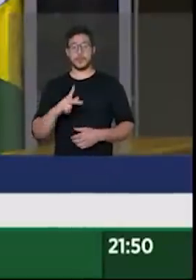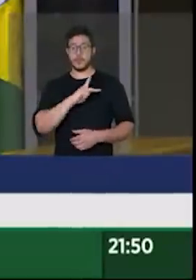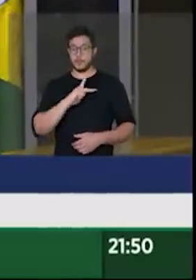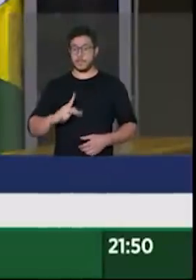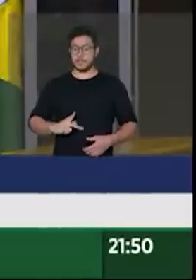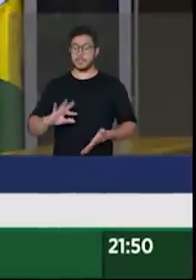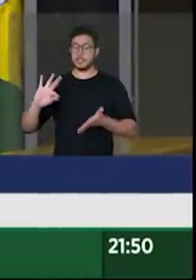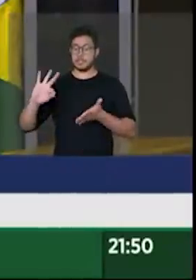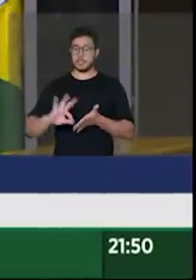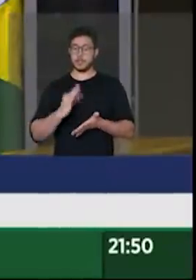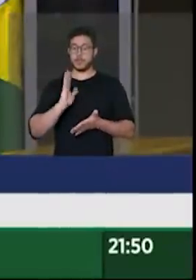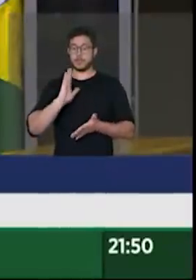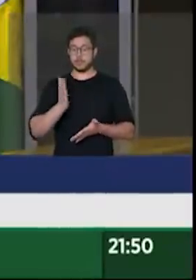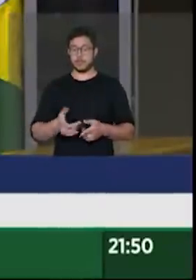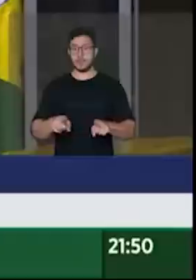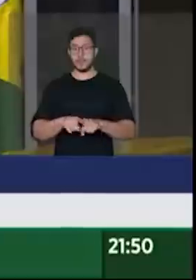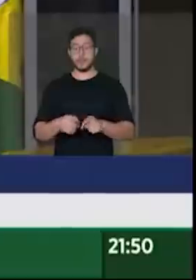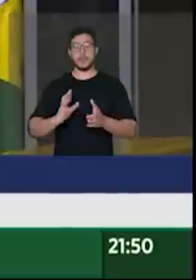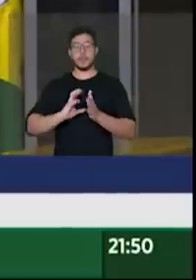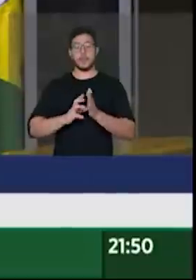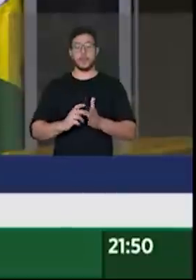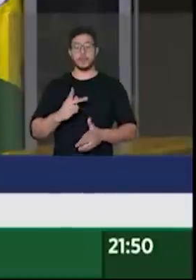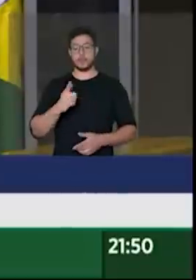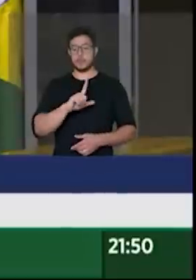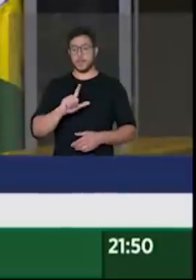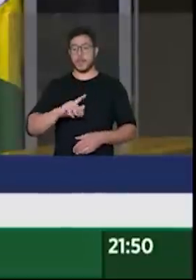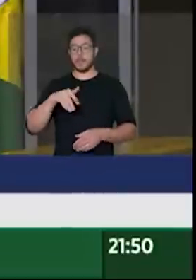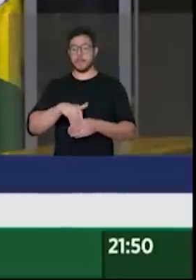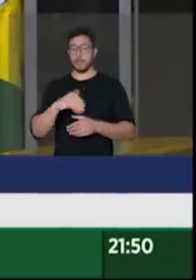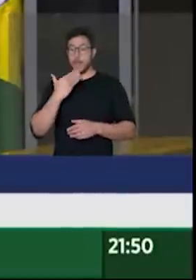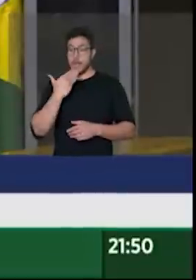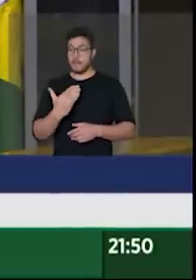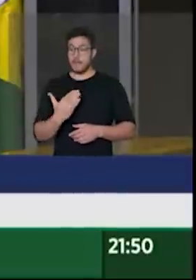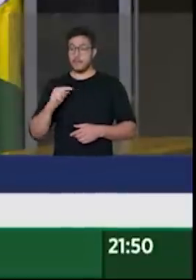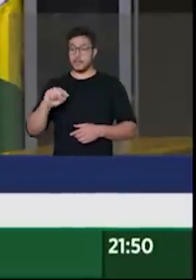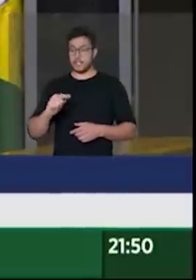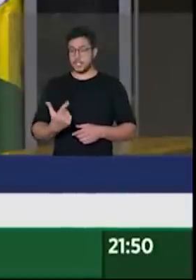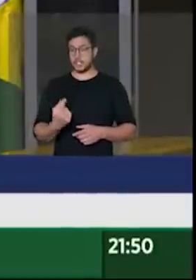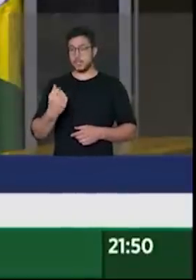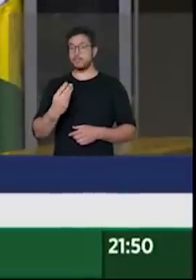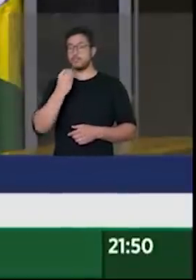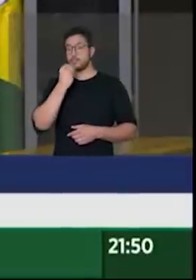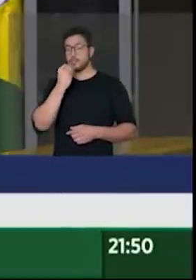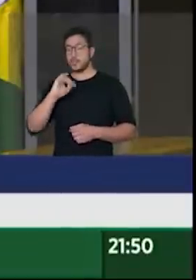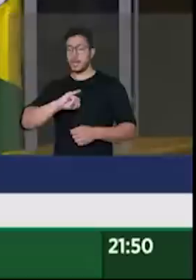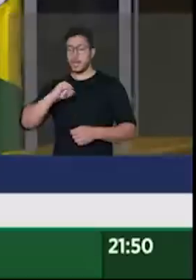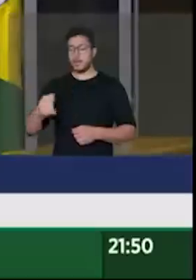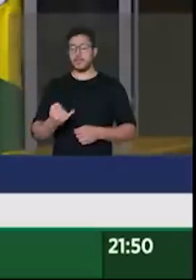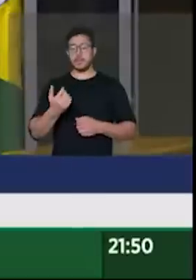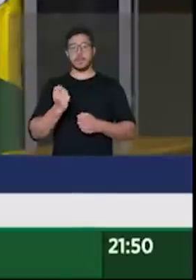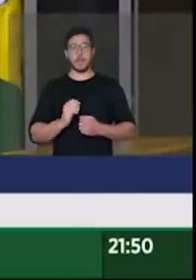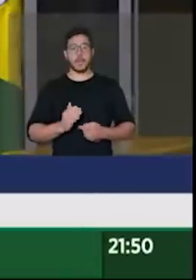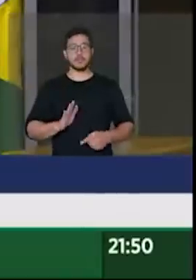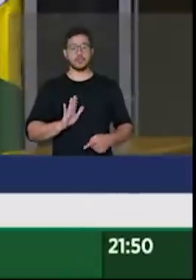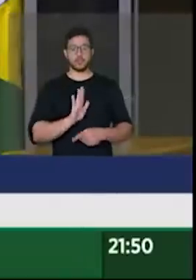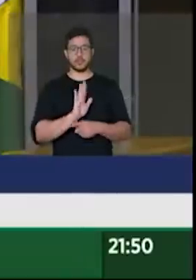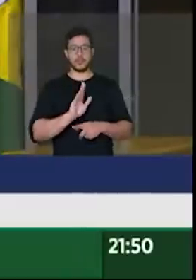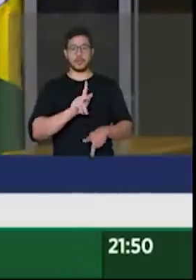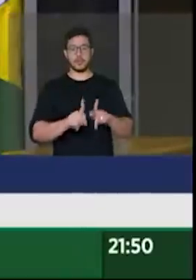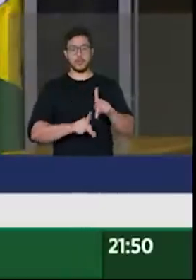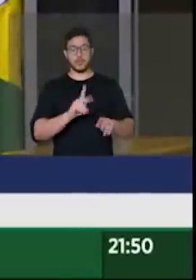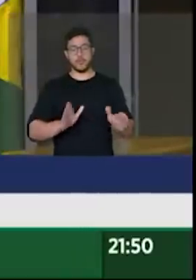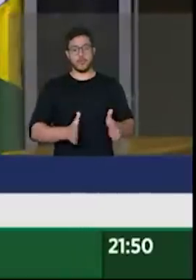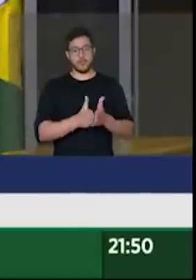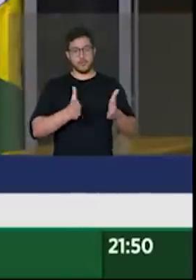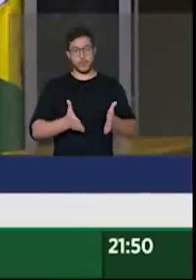cujo partido o presidente da República votou favoravelmente, dinheiro que também poderia ter sido revertido para a população mais pobre, que poderia ter sido